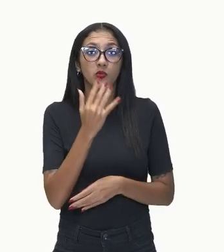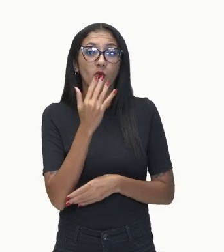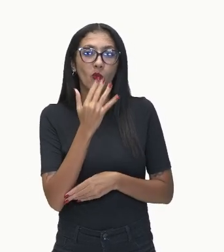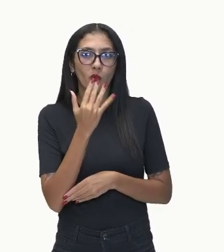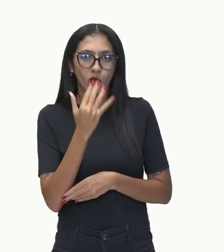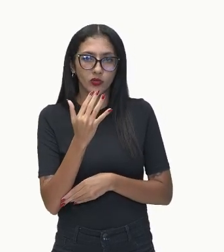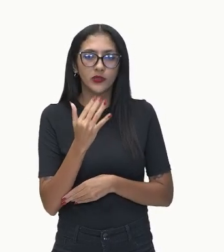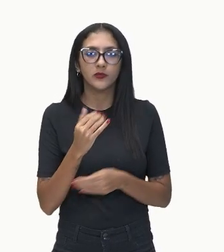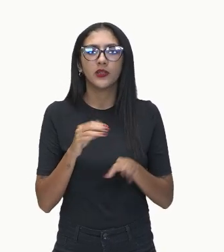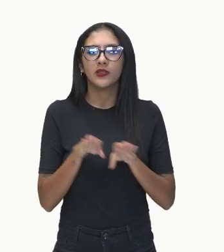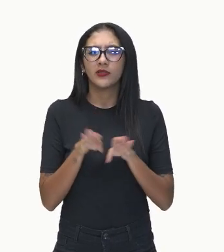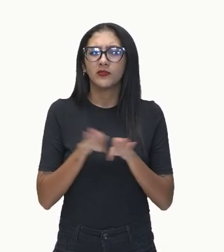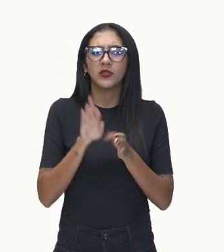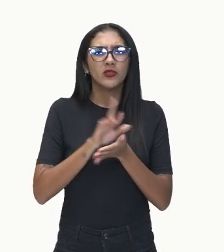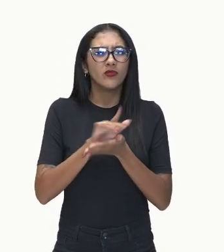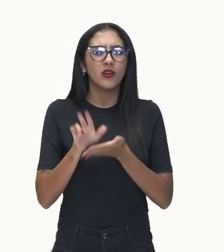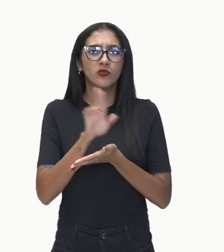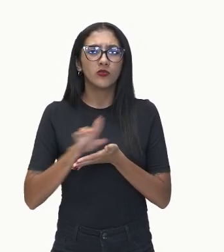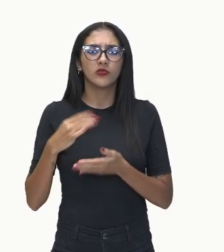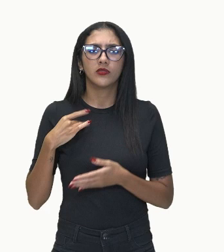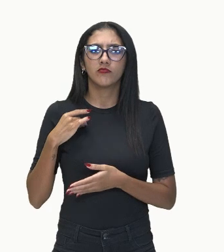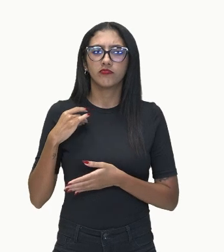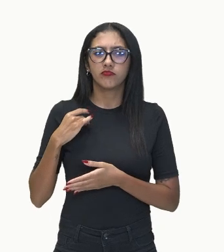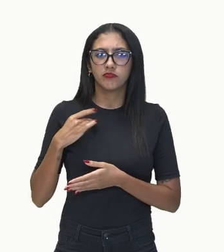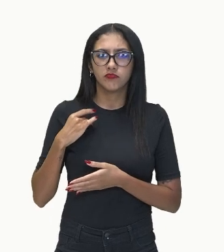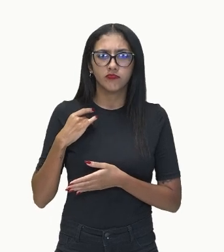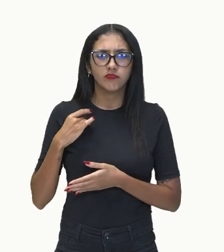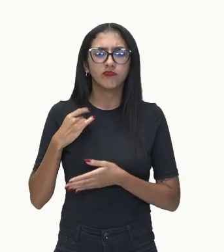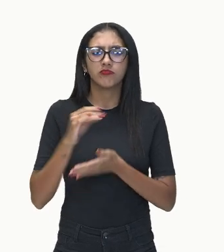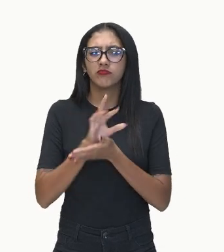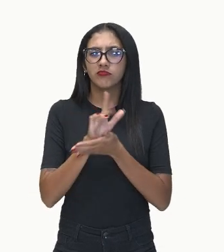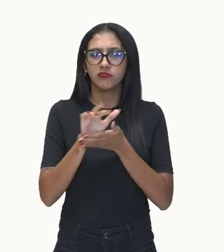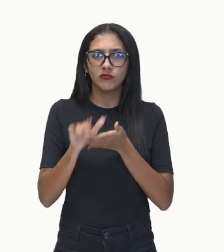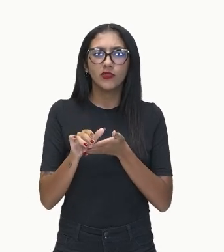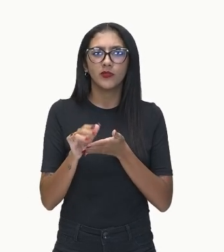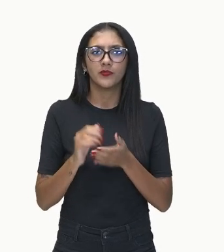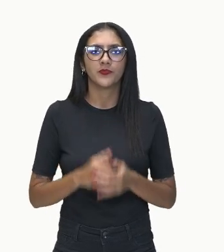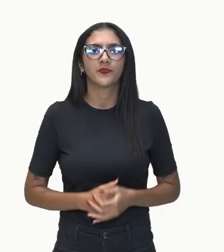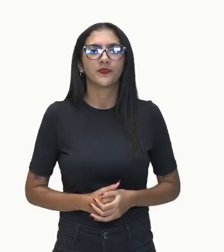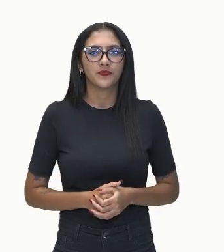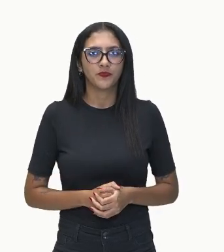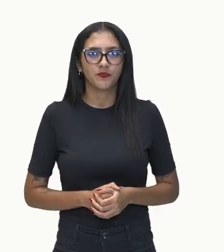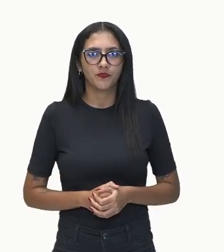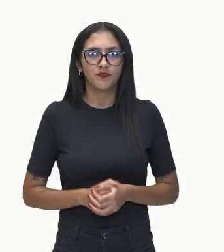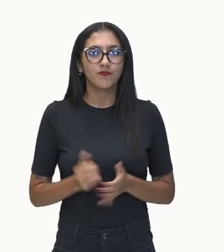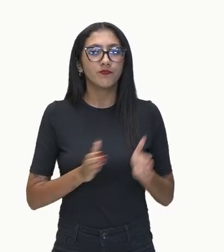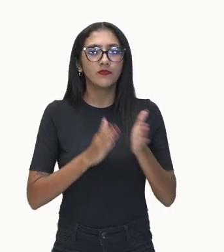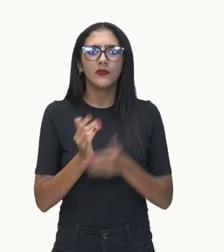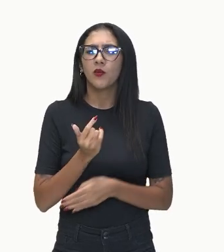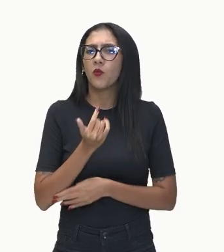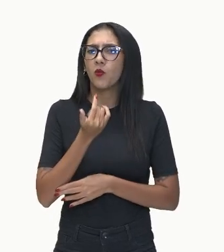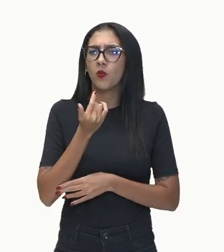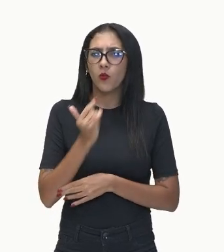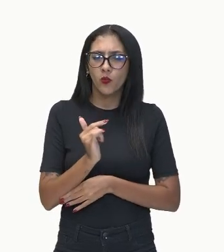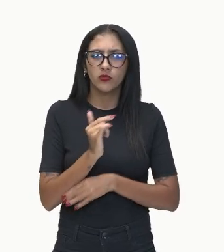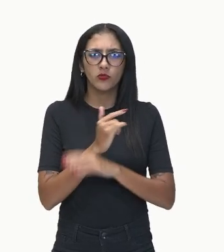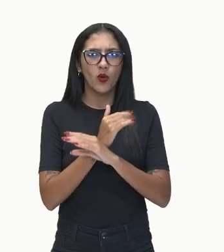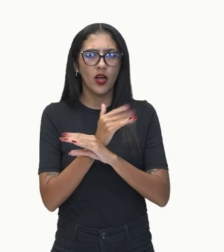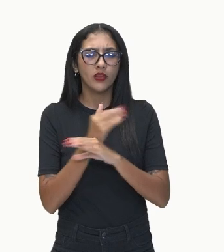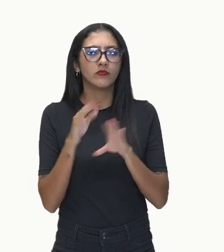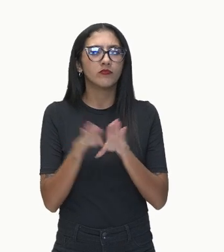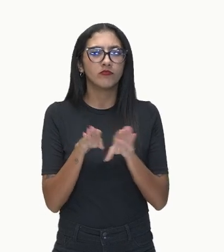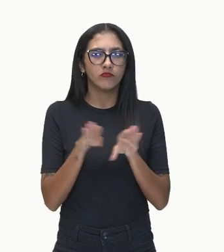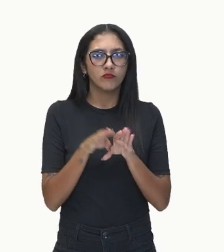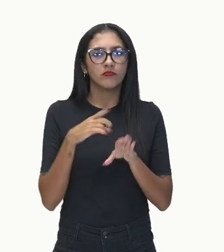e de corantes em tecidos, como o algodão, a lã e o linho. Um outro ácido também bastante importante que a